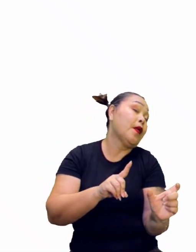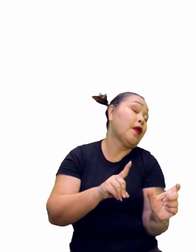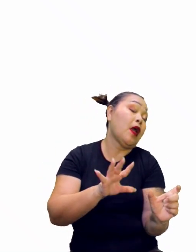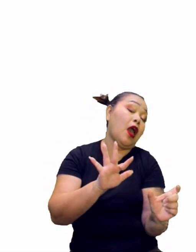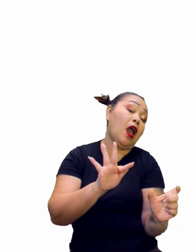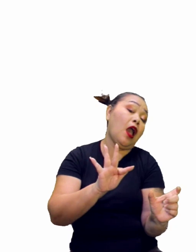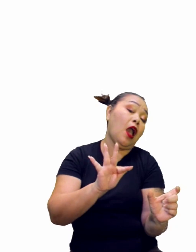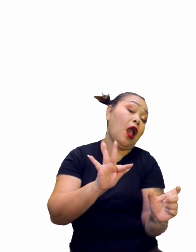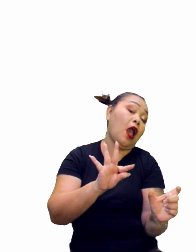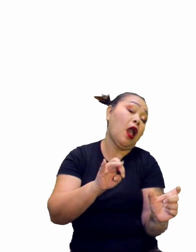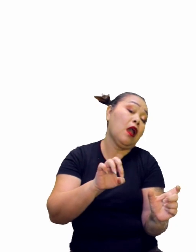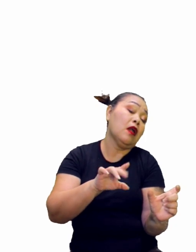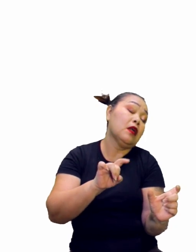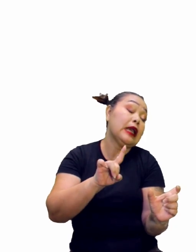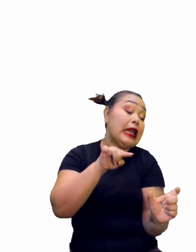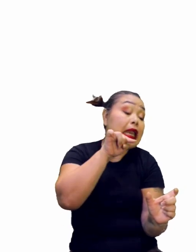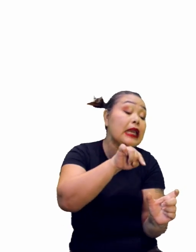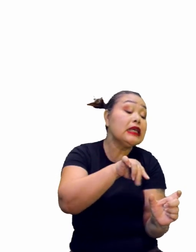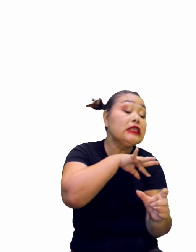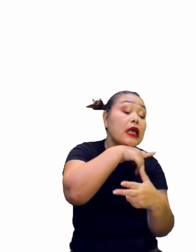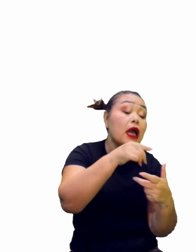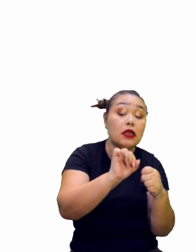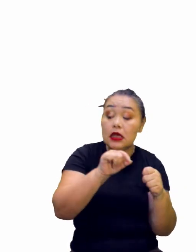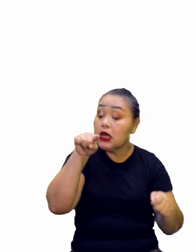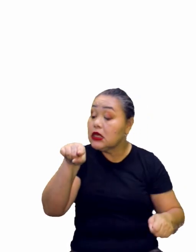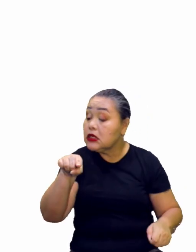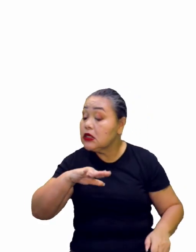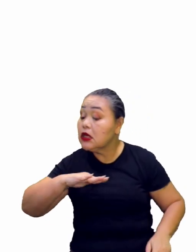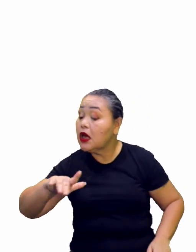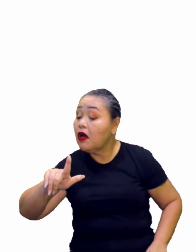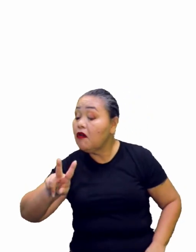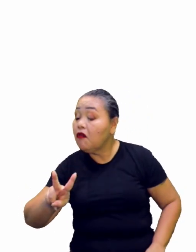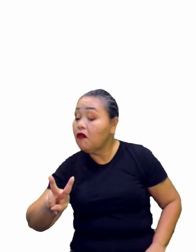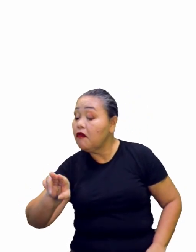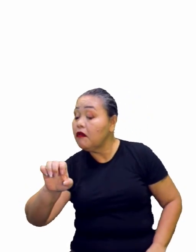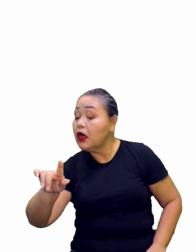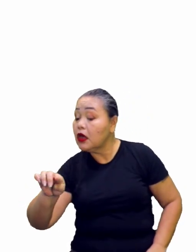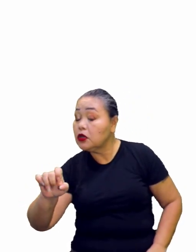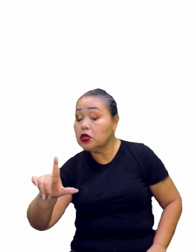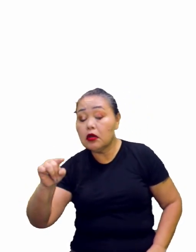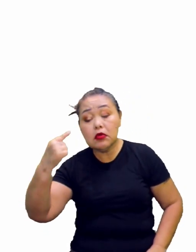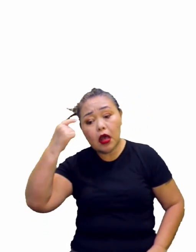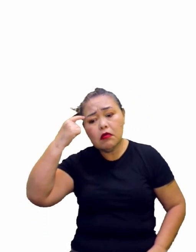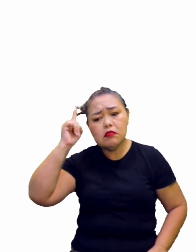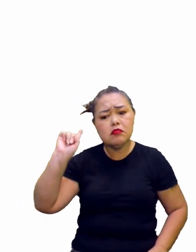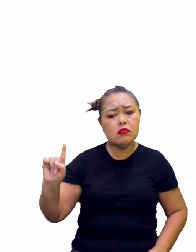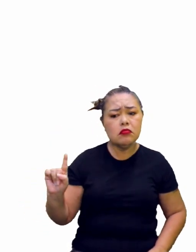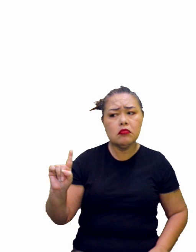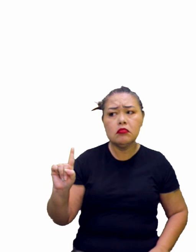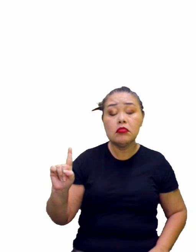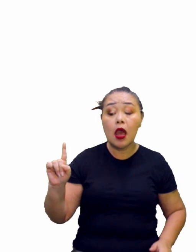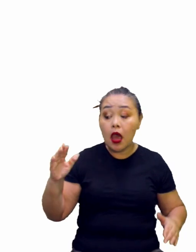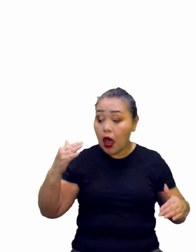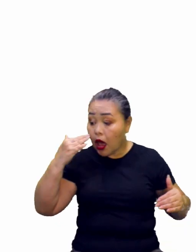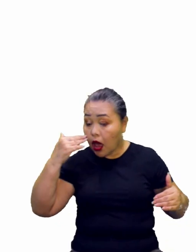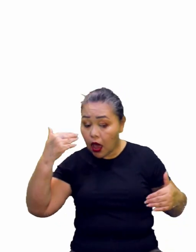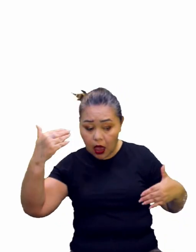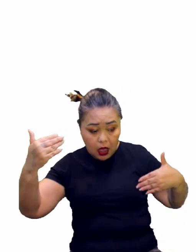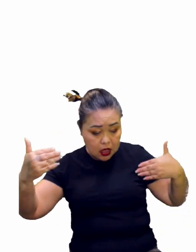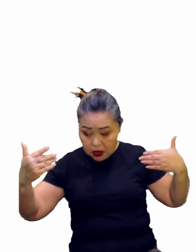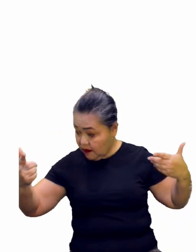Fatores. Esses animais, esses vegetais, eles adivinham, eles